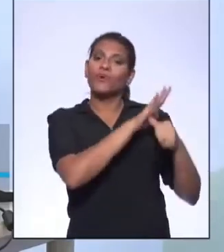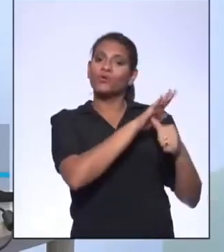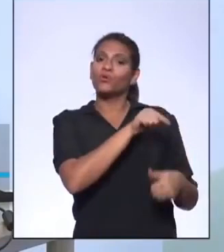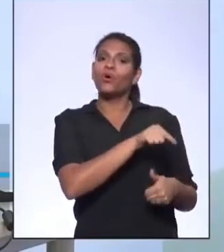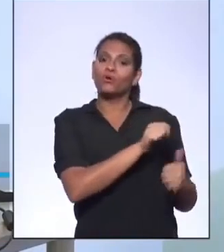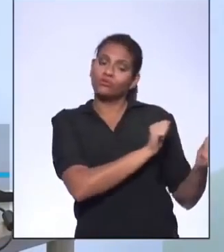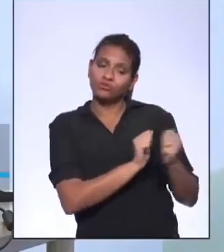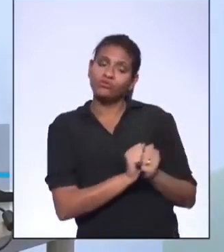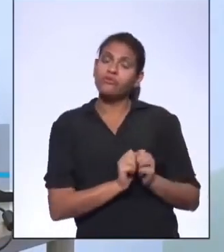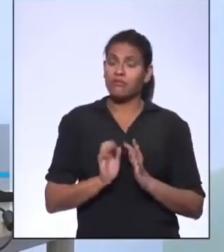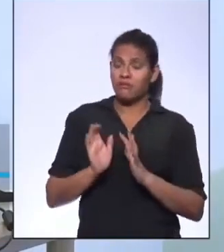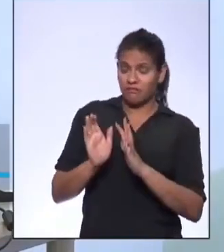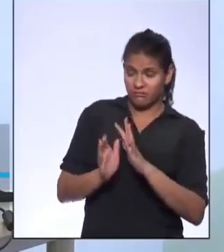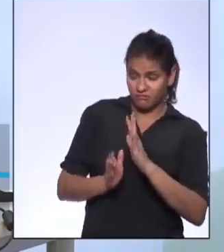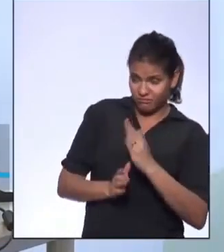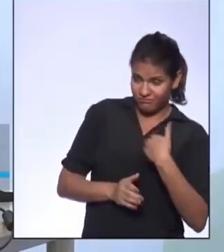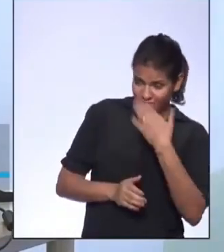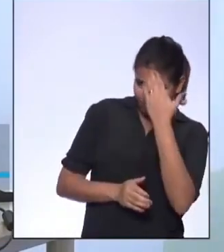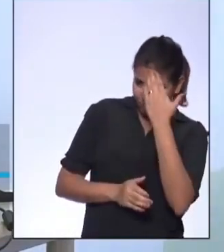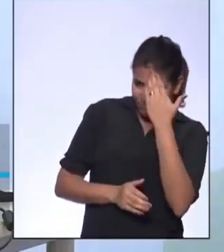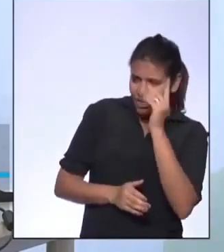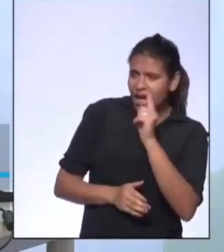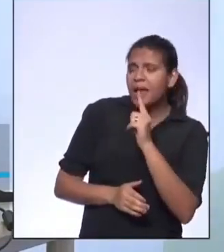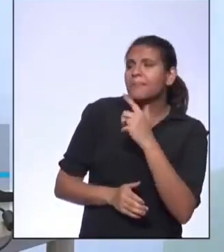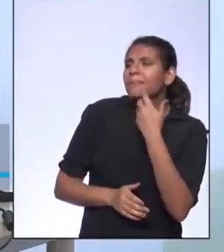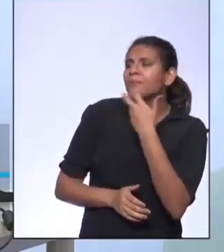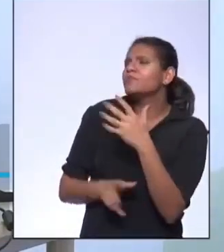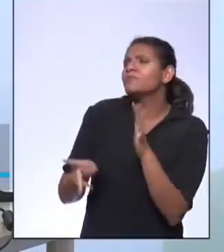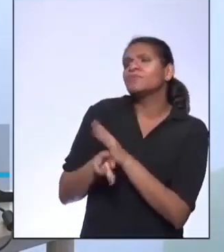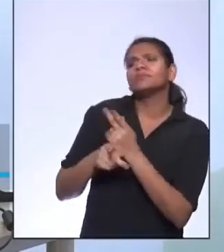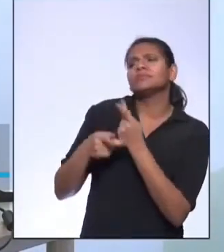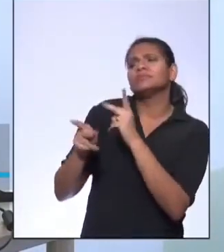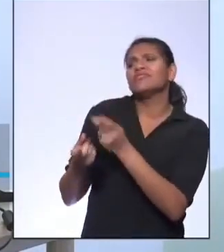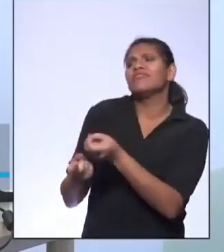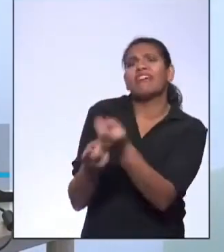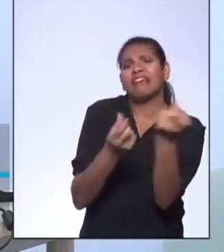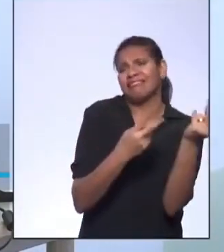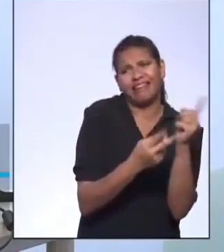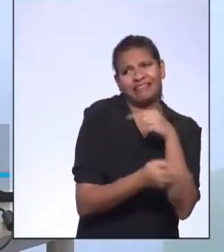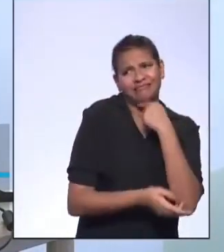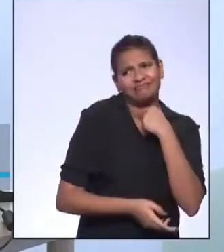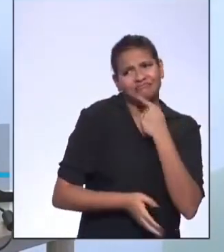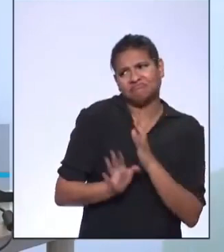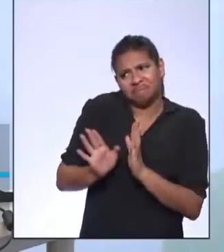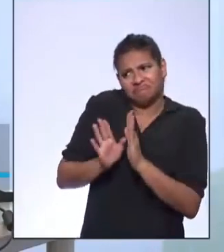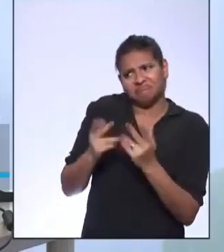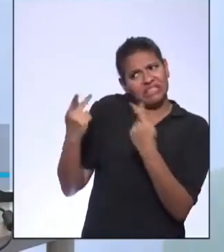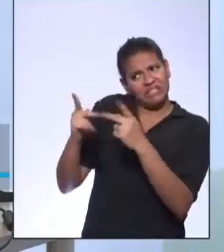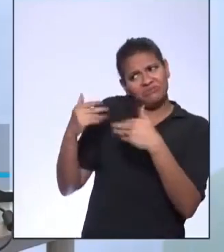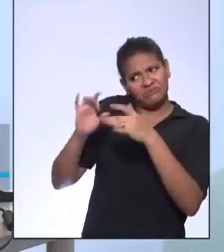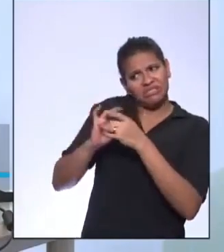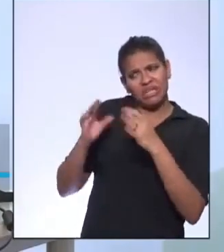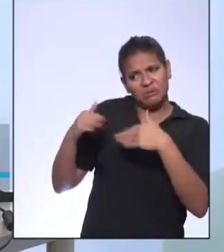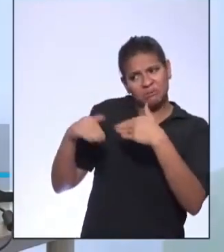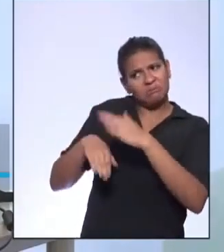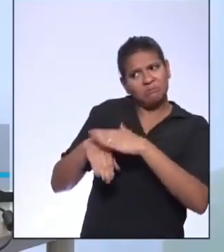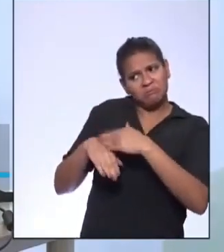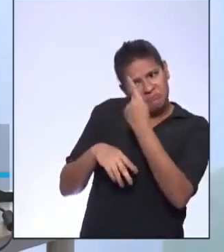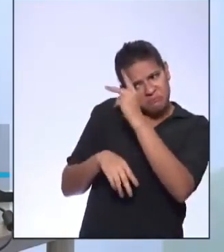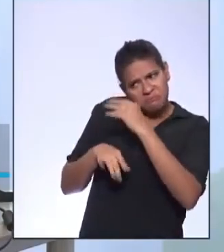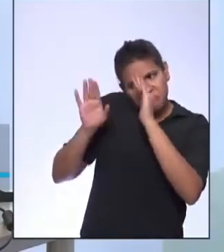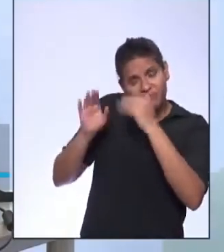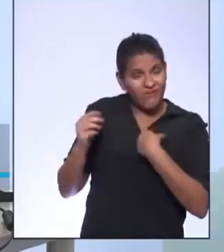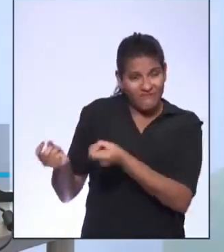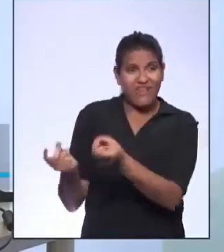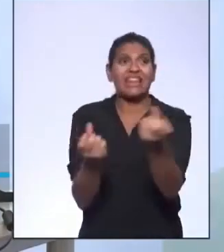música autoral, música instrumental, não é para vender, então eu nem vou te falar o que você tem que fazer ou não. Você toca a sua música do jeito que você quiser,